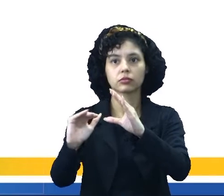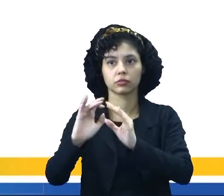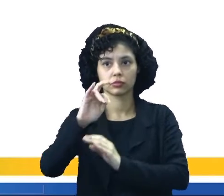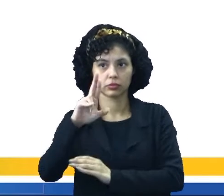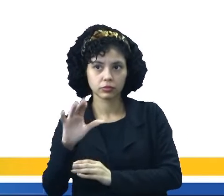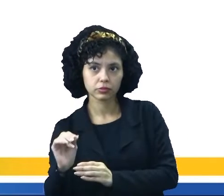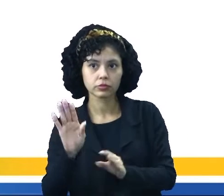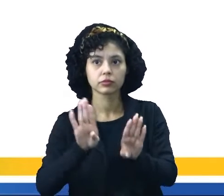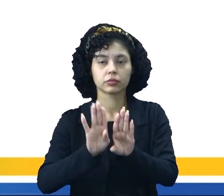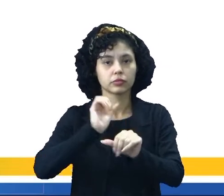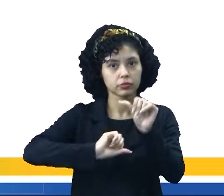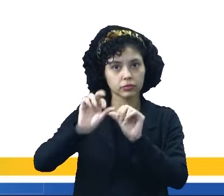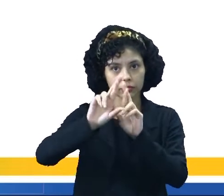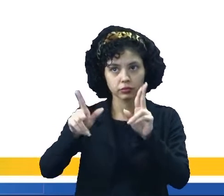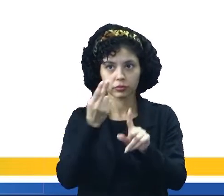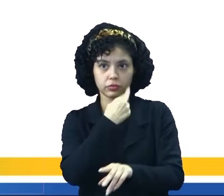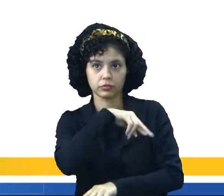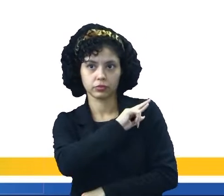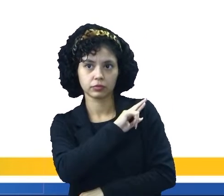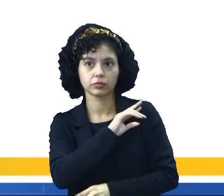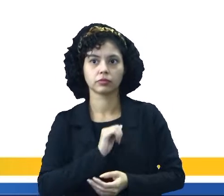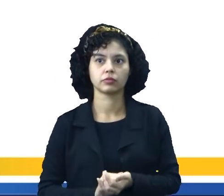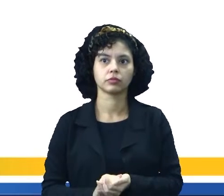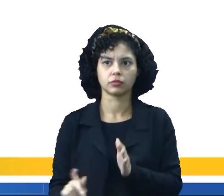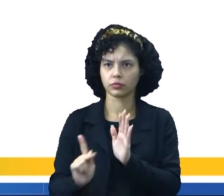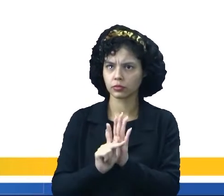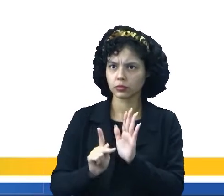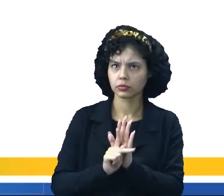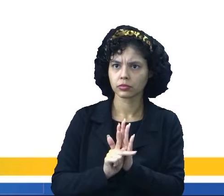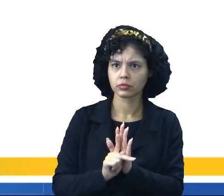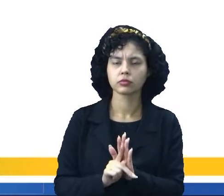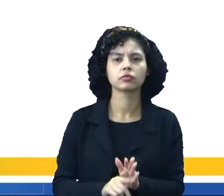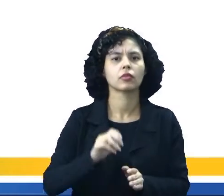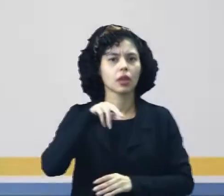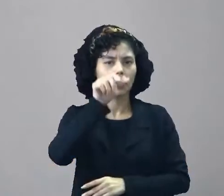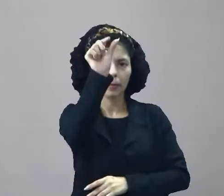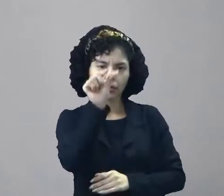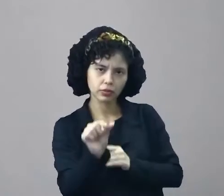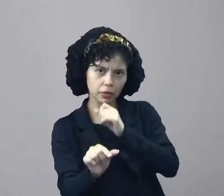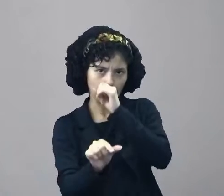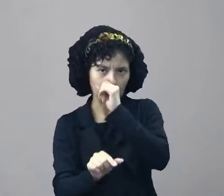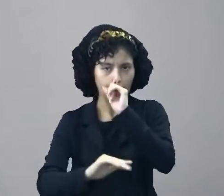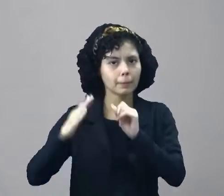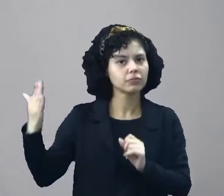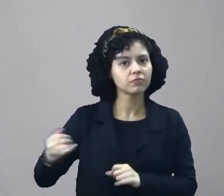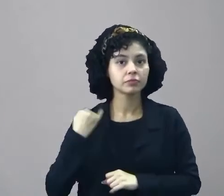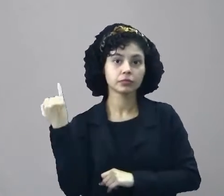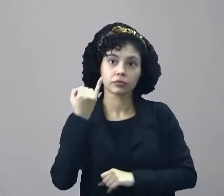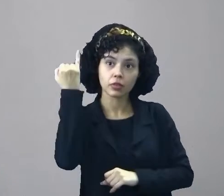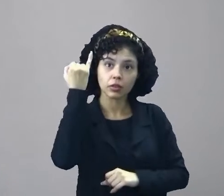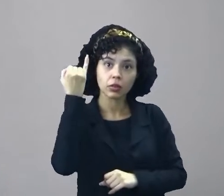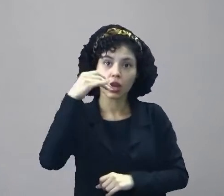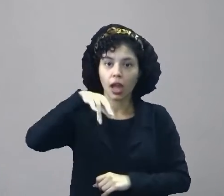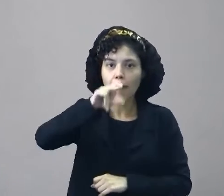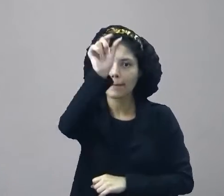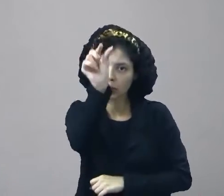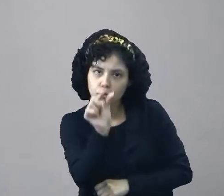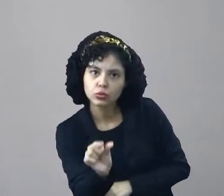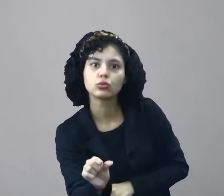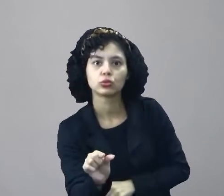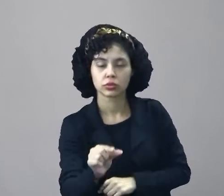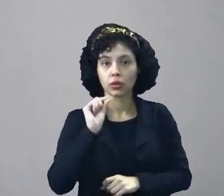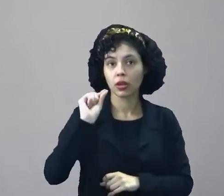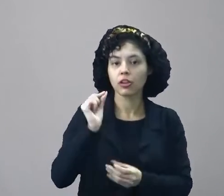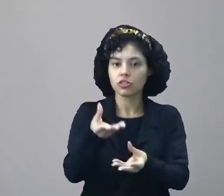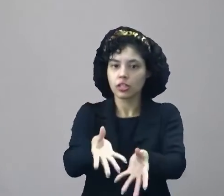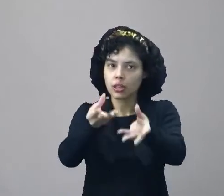e vice-versa. Responsável por atos reflexos, é chamado de reflexo medular. Então, a principal função da medula espinhal é